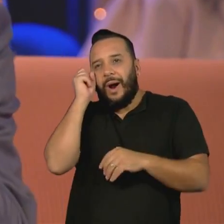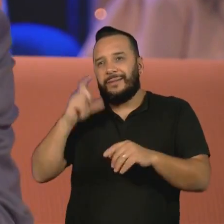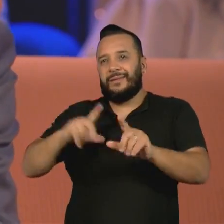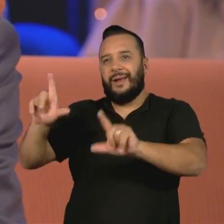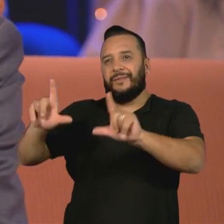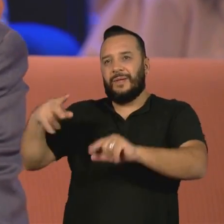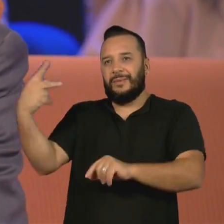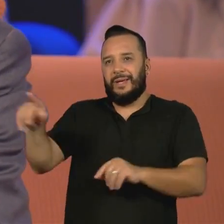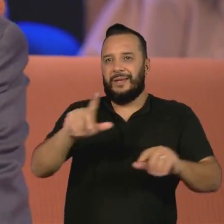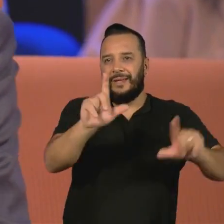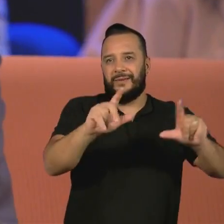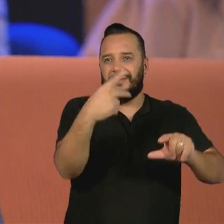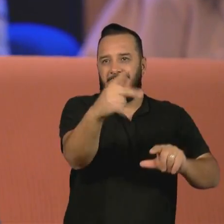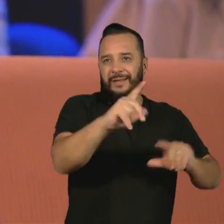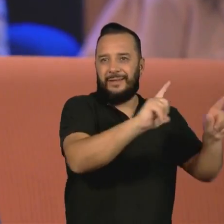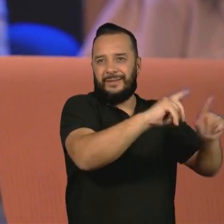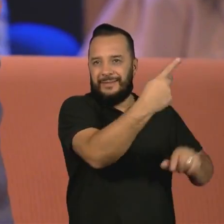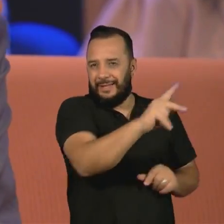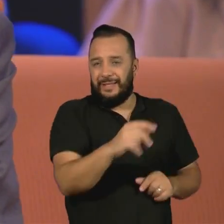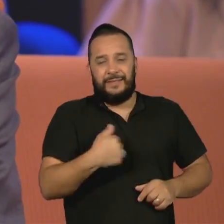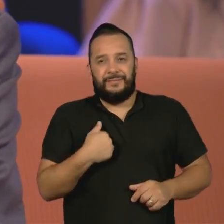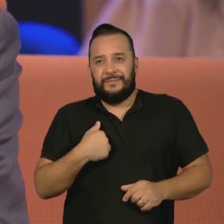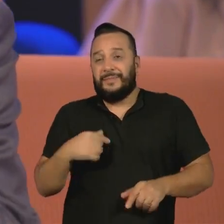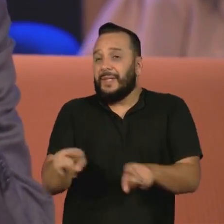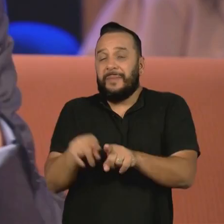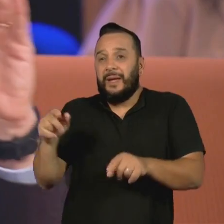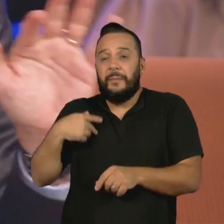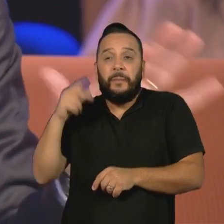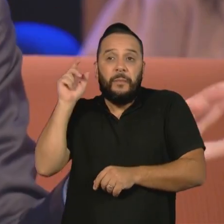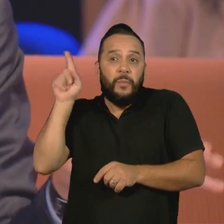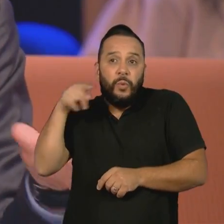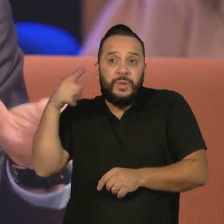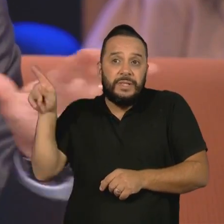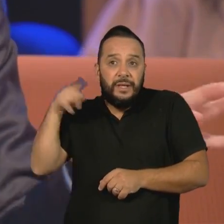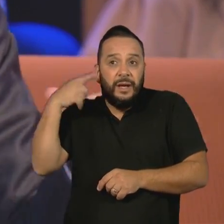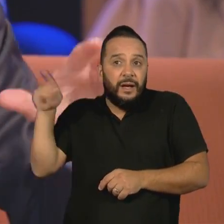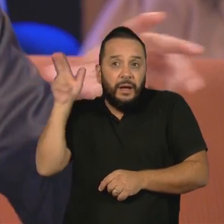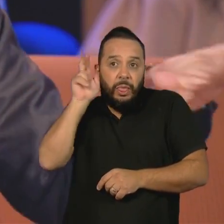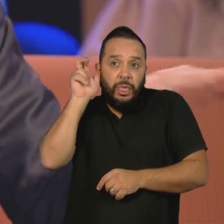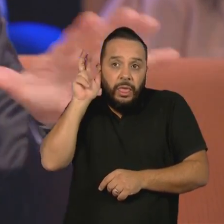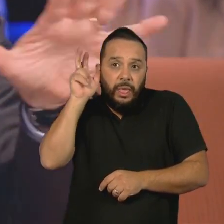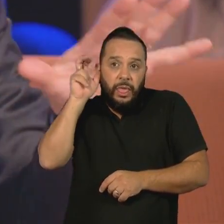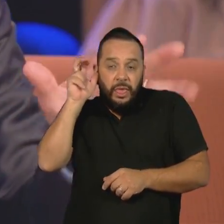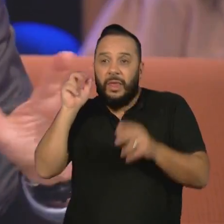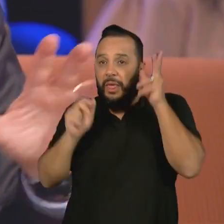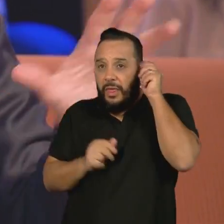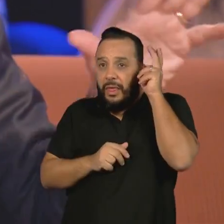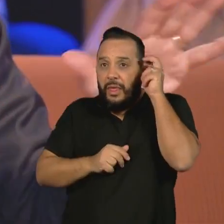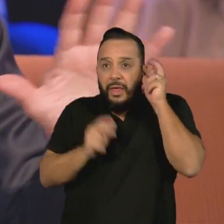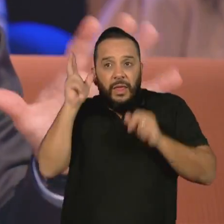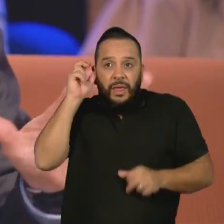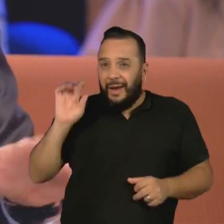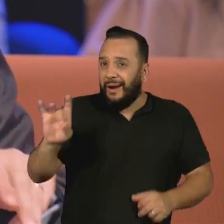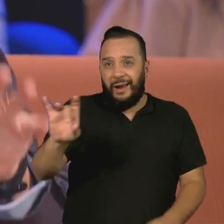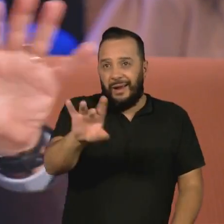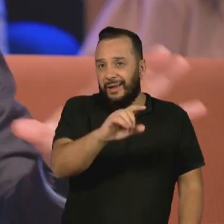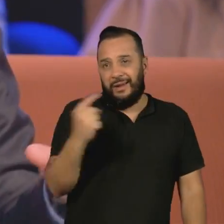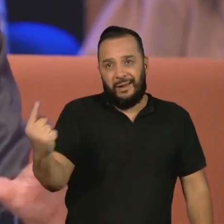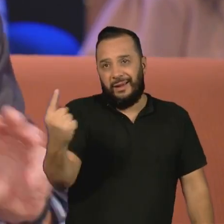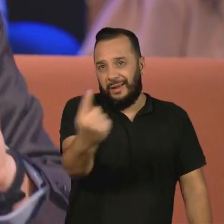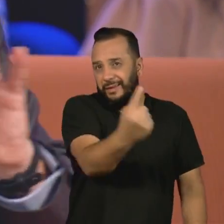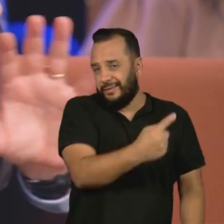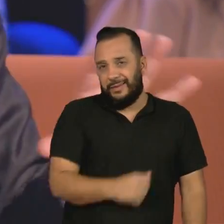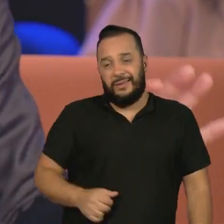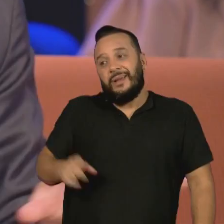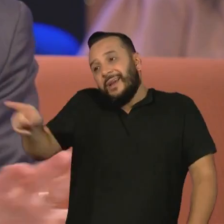vê a sua música no Spotify. Não tem mais uma vitrola na casa. Cada um tem a sua vida, cada um tem a sua história. Cada um lê, eles até leem, menos que eu gostaria, mas